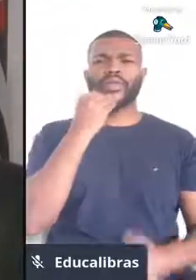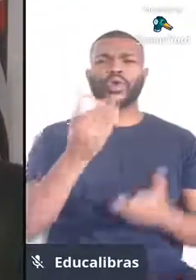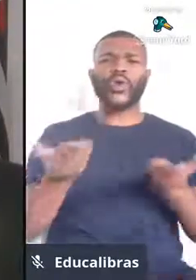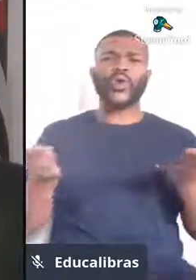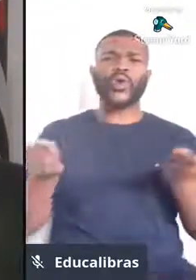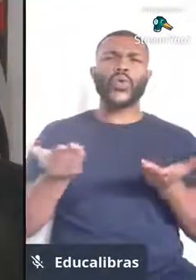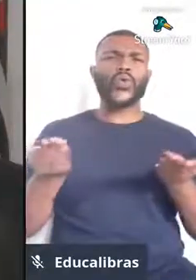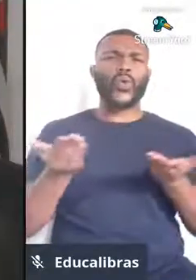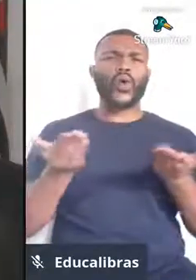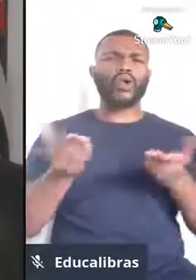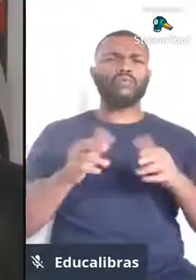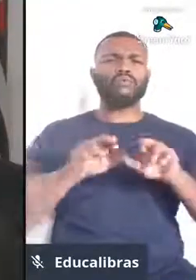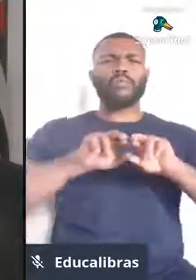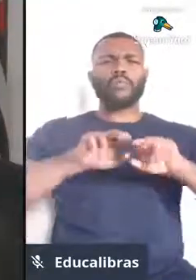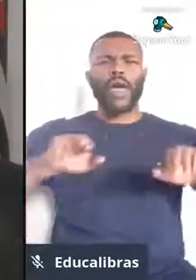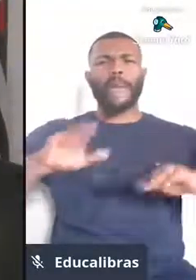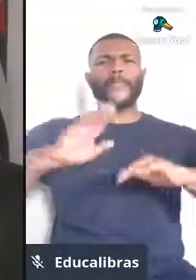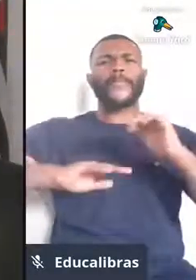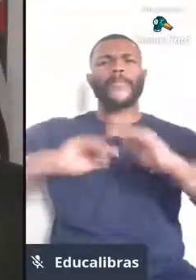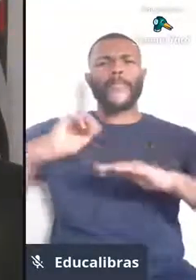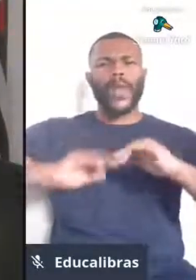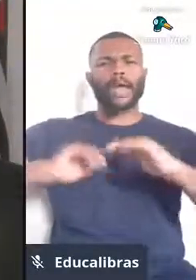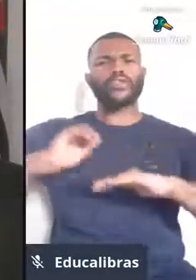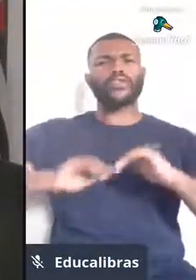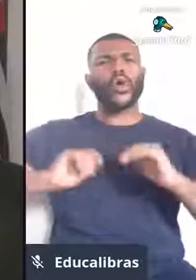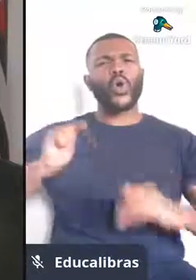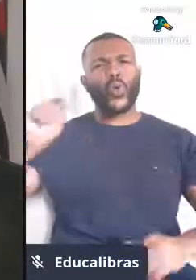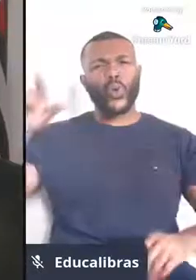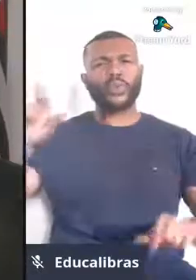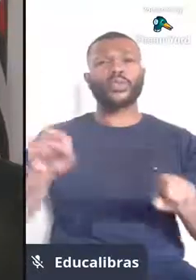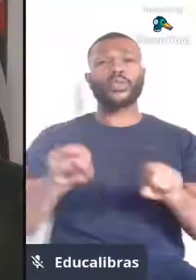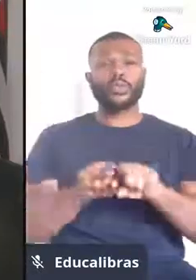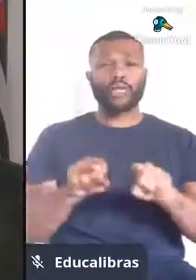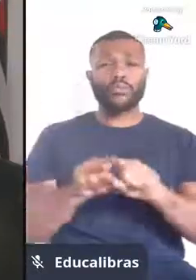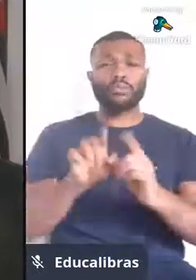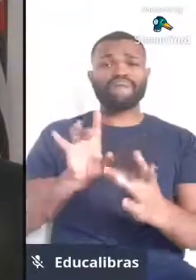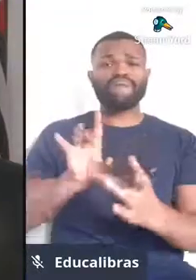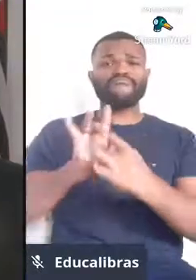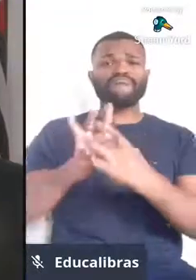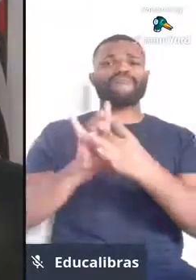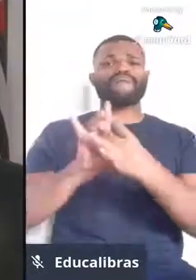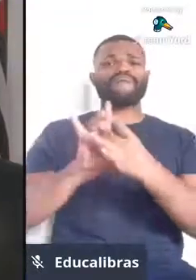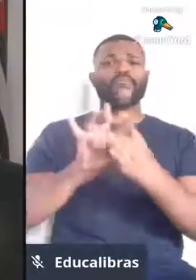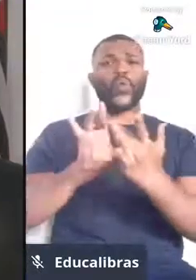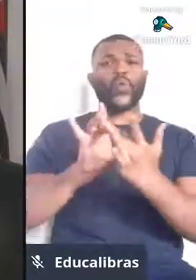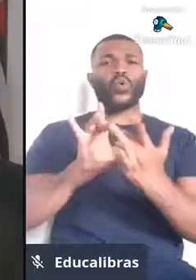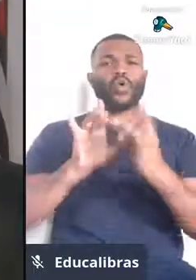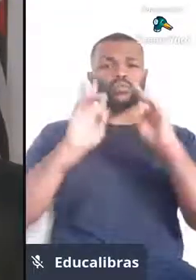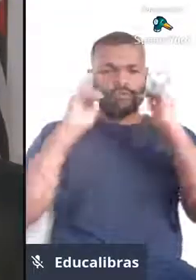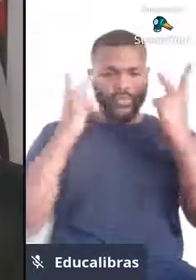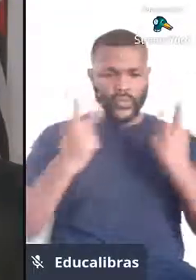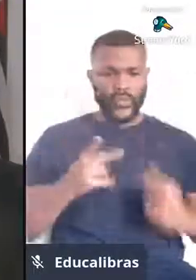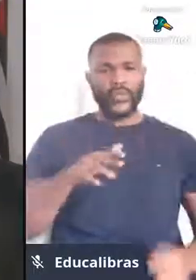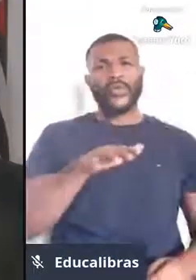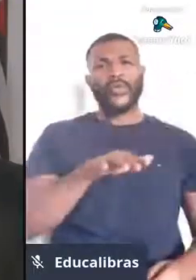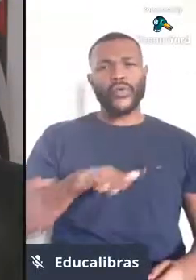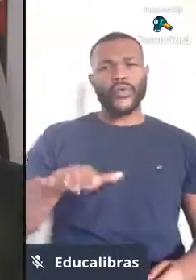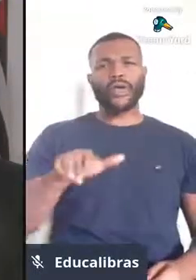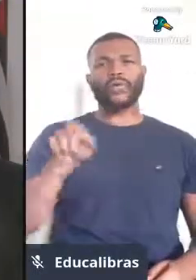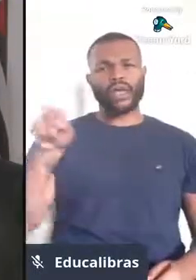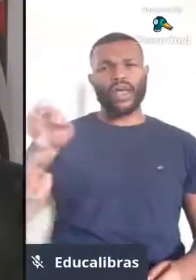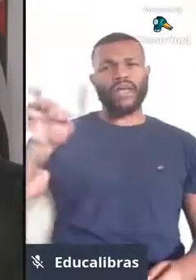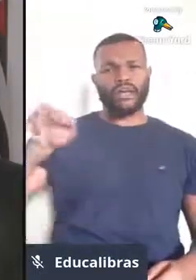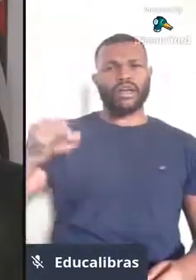outras ações e provavelmente azeitar as relações humanas. Você tem razão também que ainda é cedo